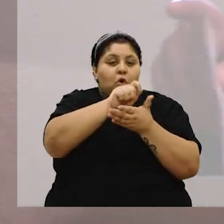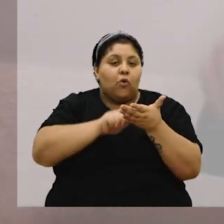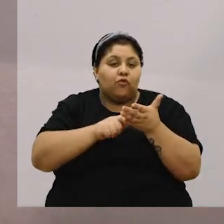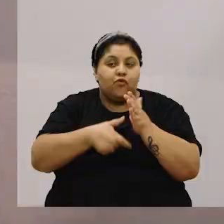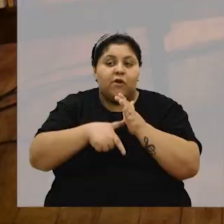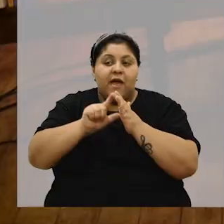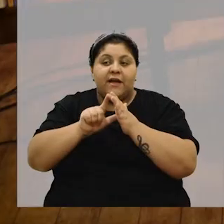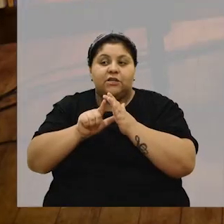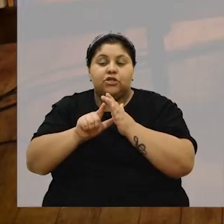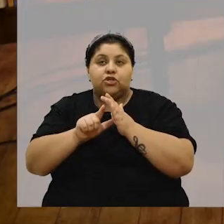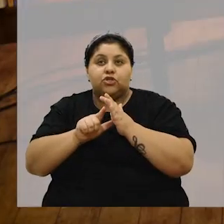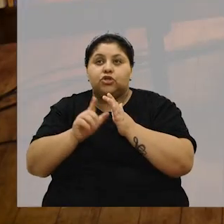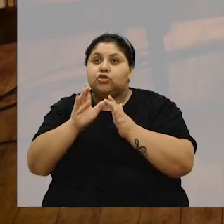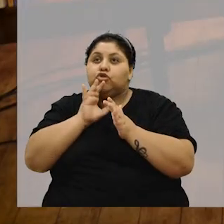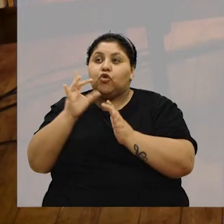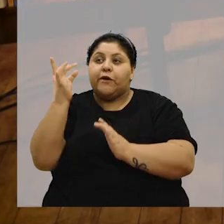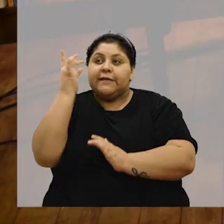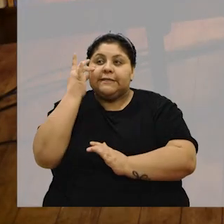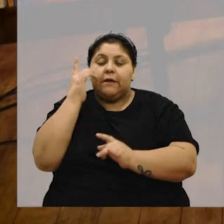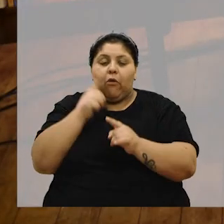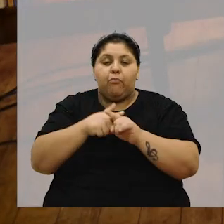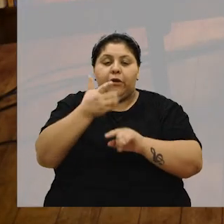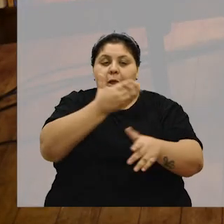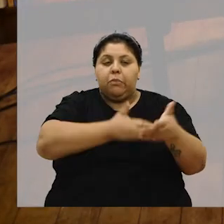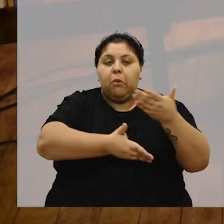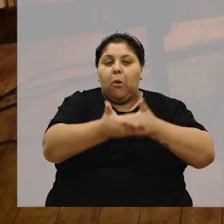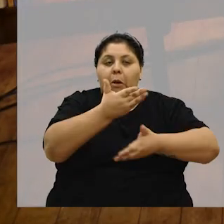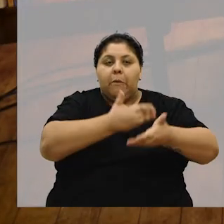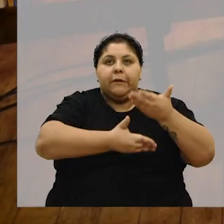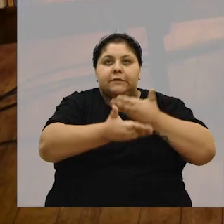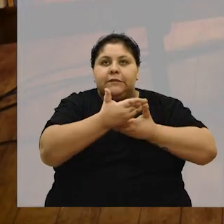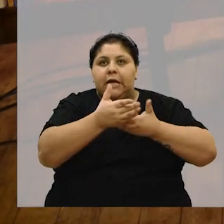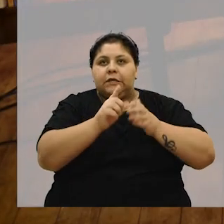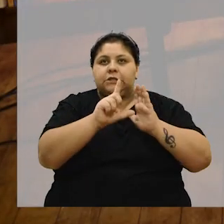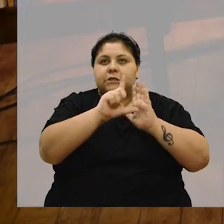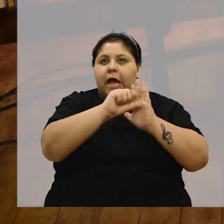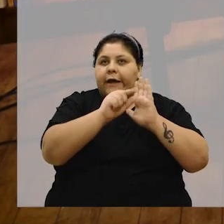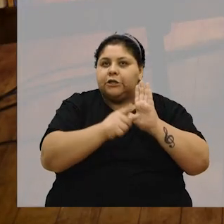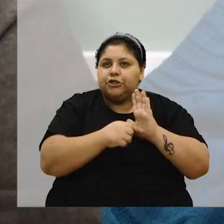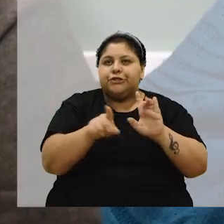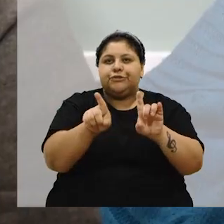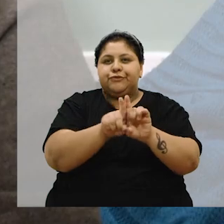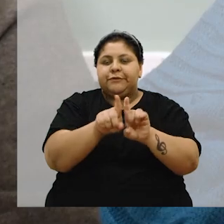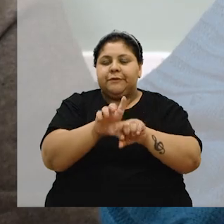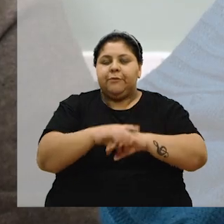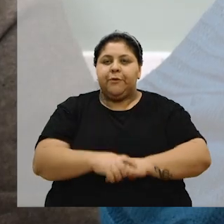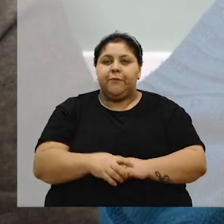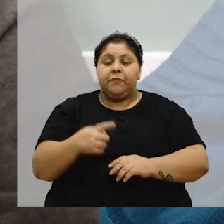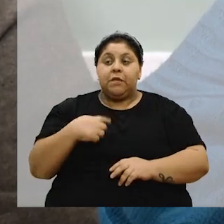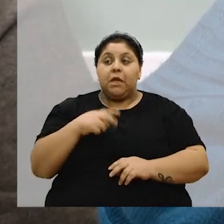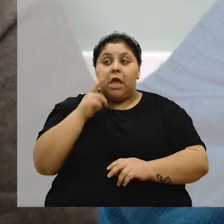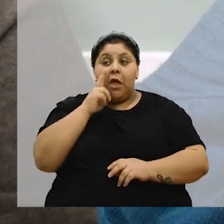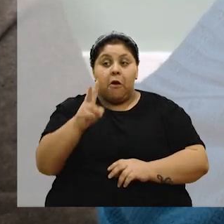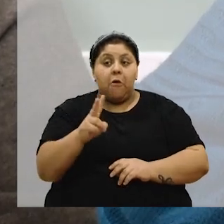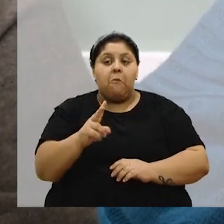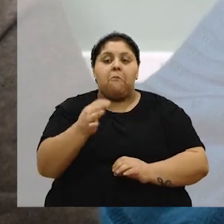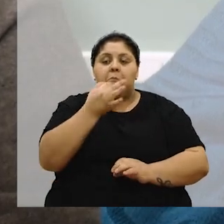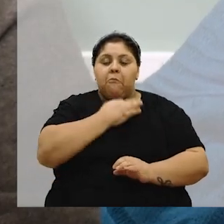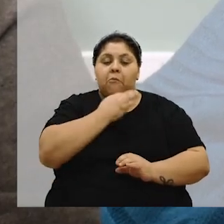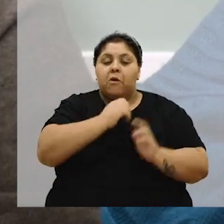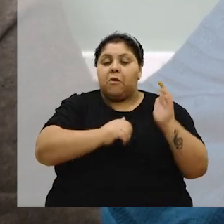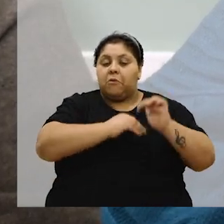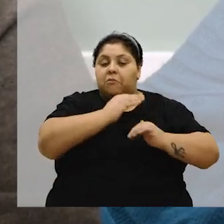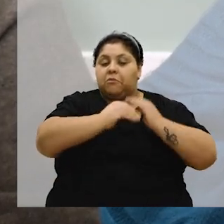pessoalmente. Exatamente. Pela troca de mensagens, pela obra, leitura, né, de artigos do próprio livro. Exatamente. E eu vejo que Caxias está tendo